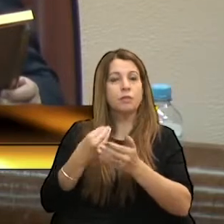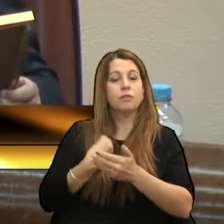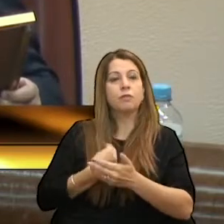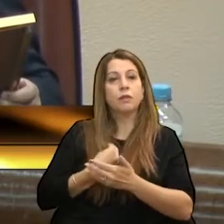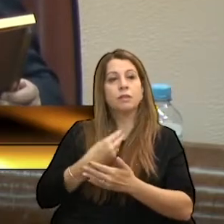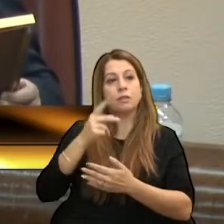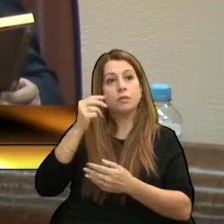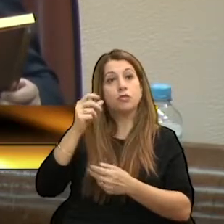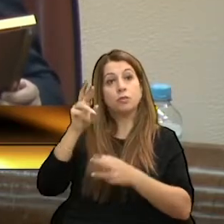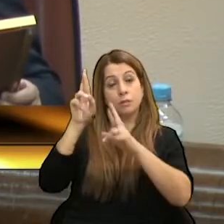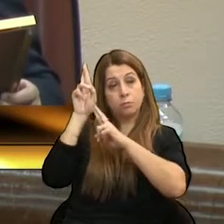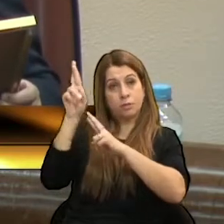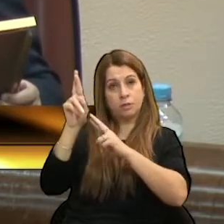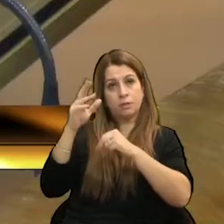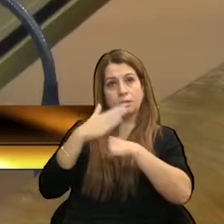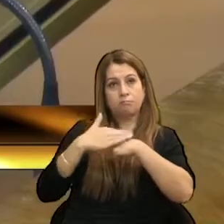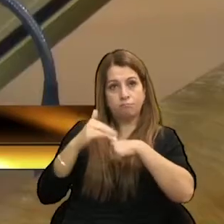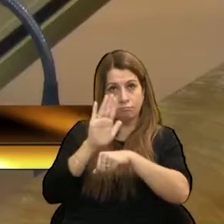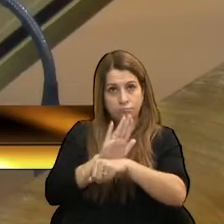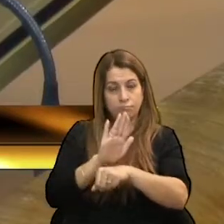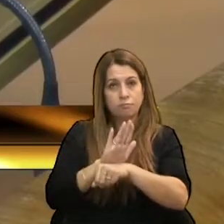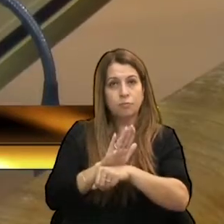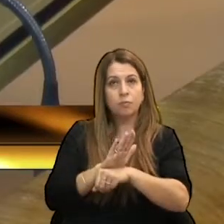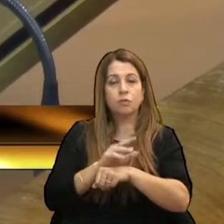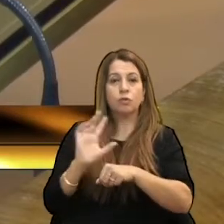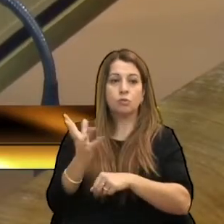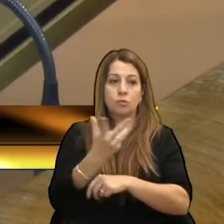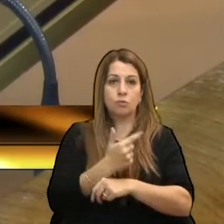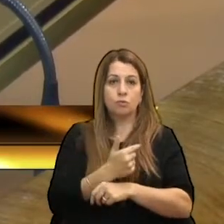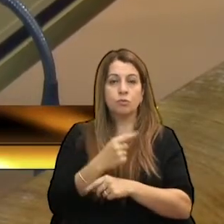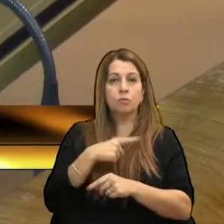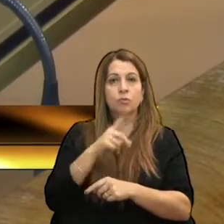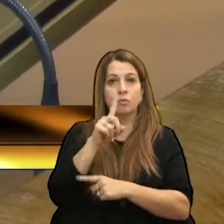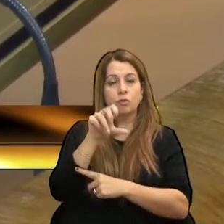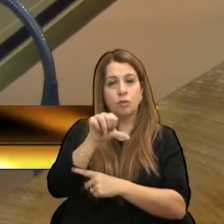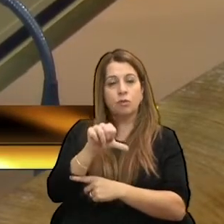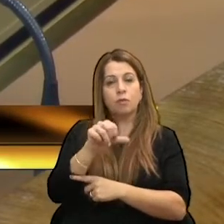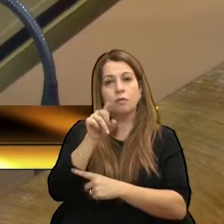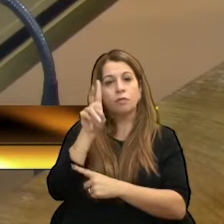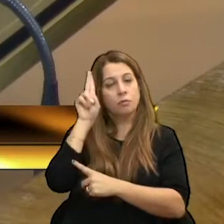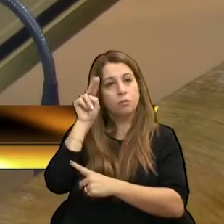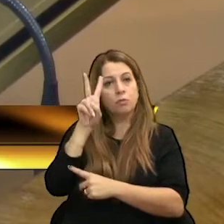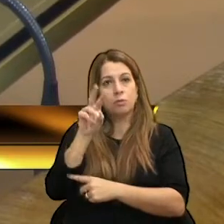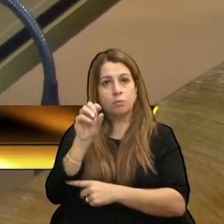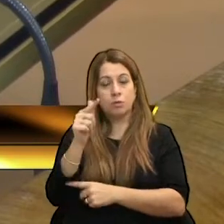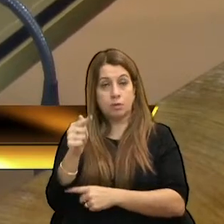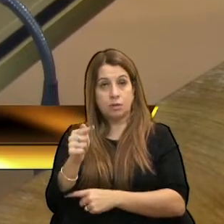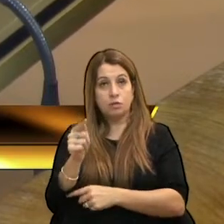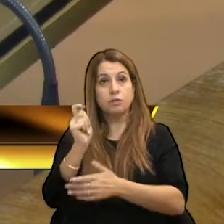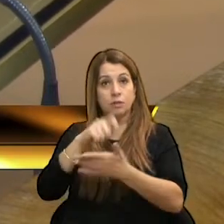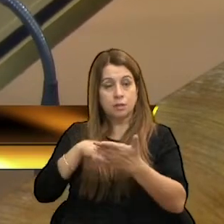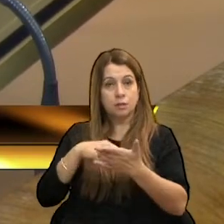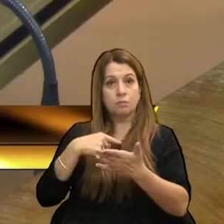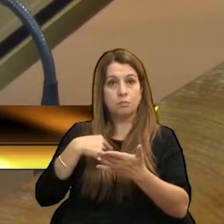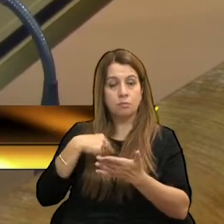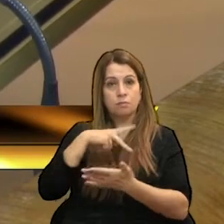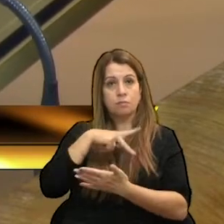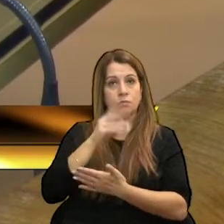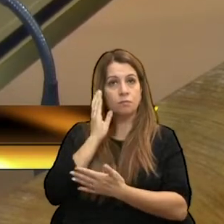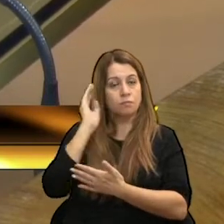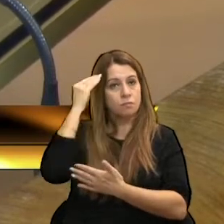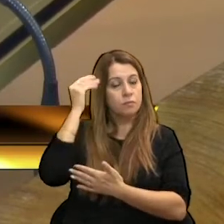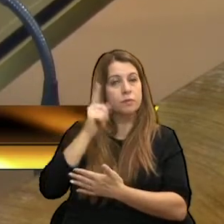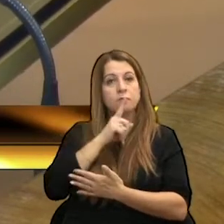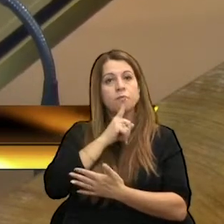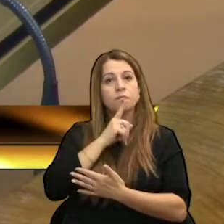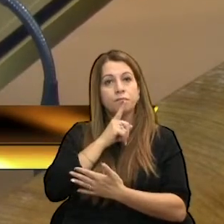esperança, saber e caridade. Caxias do Sul, 19 de abril de 2017, vem assinado por este vereador como presidente, vereador